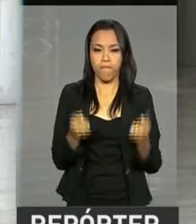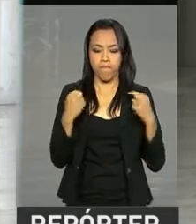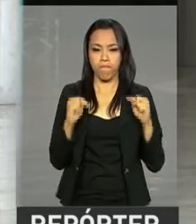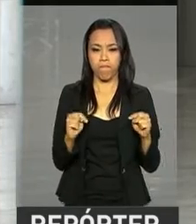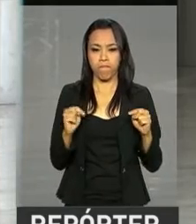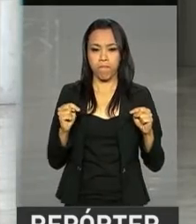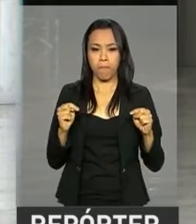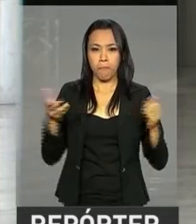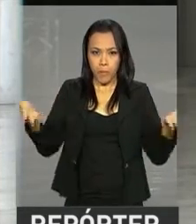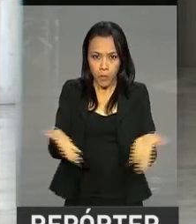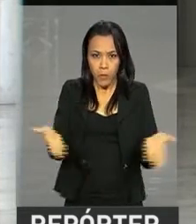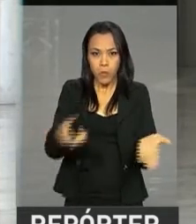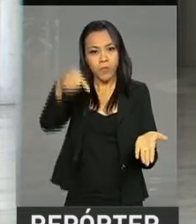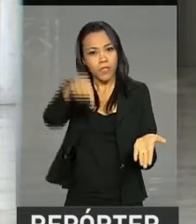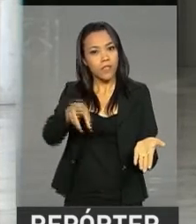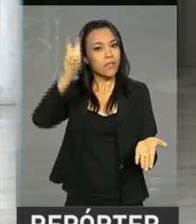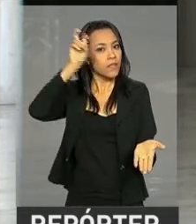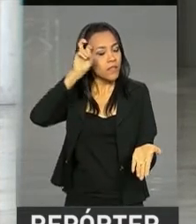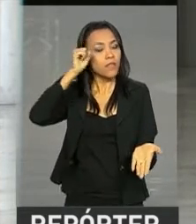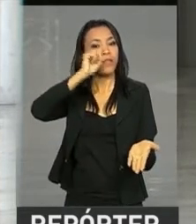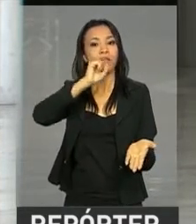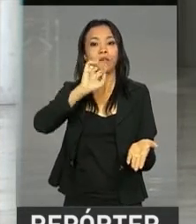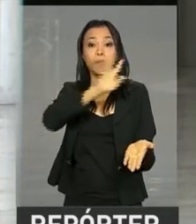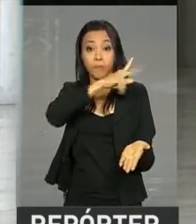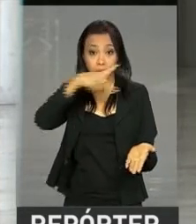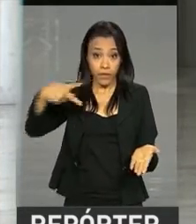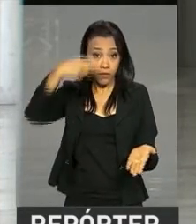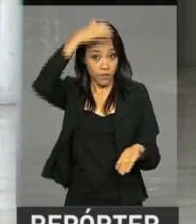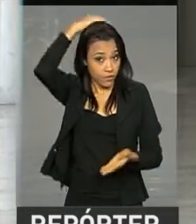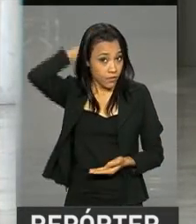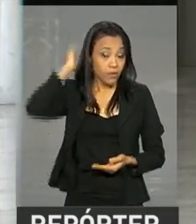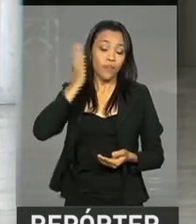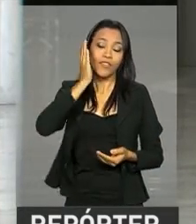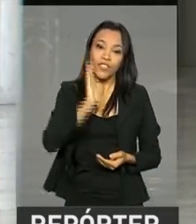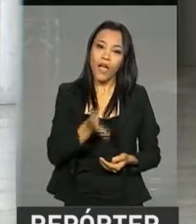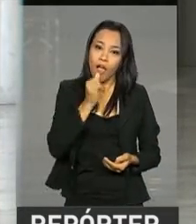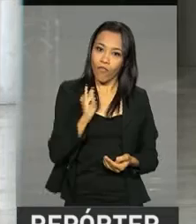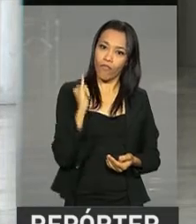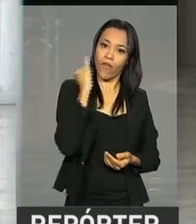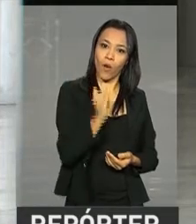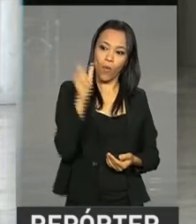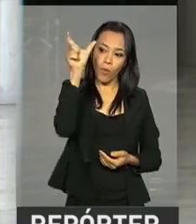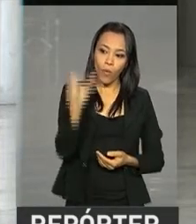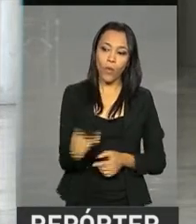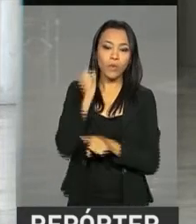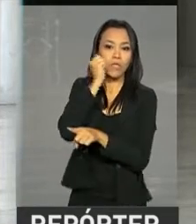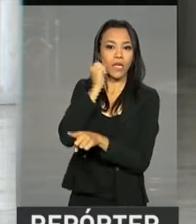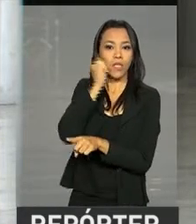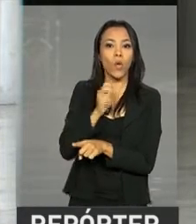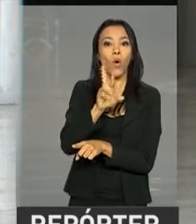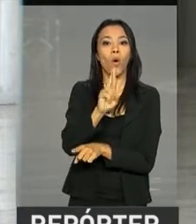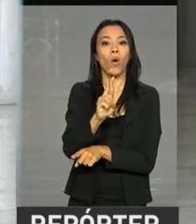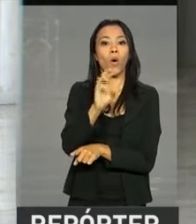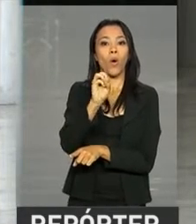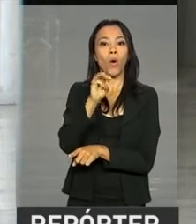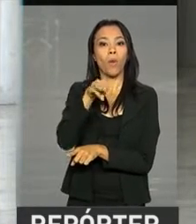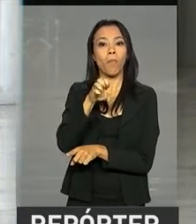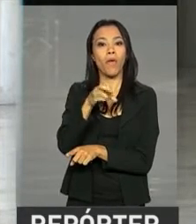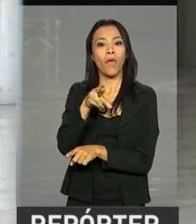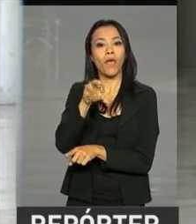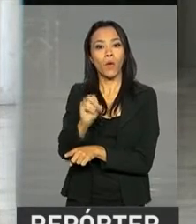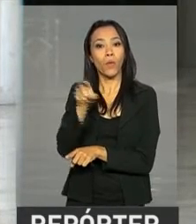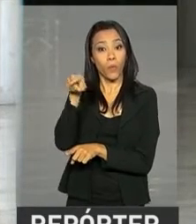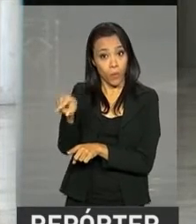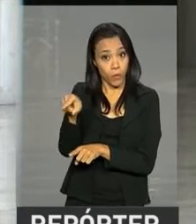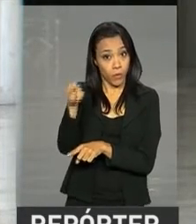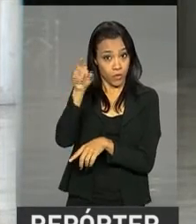Bom, e hoje, nesta quinta-feira, o presidente Michel Temer oficializou a indicação do senador Romero Jucá, do PMDB de Roraima,